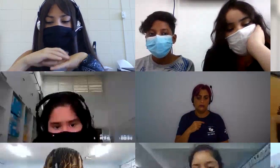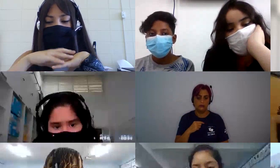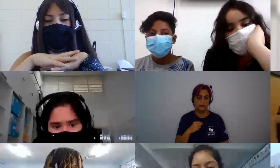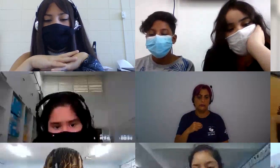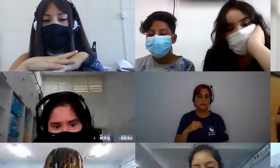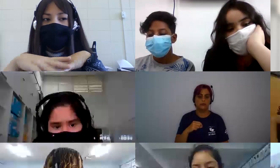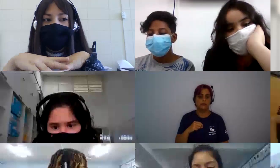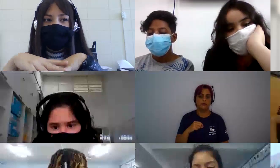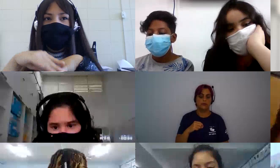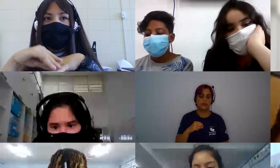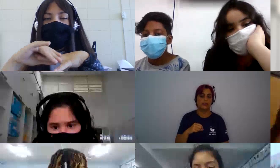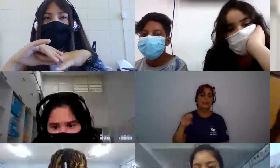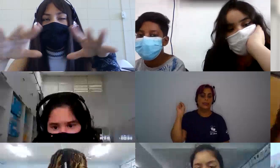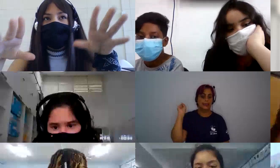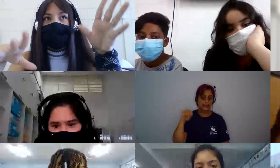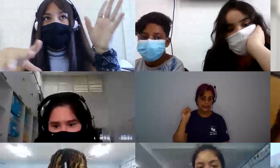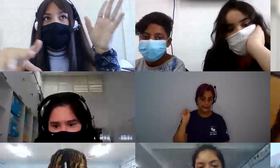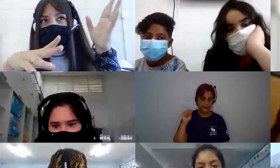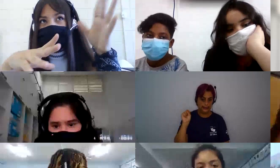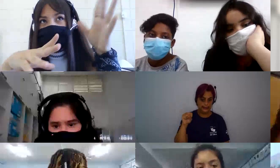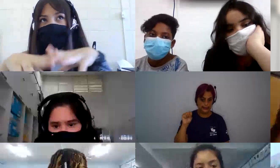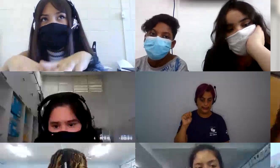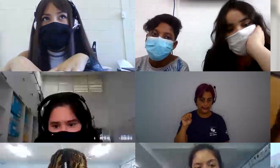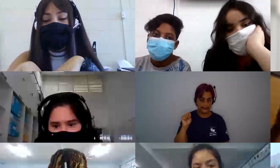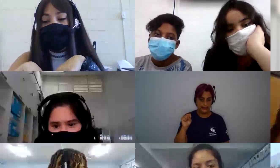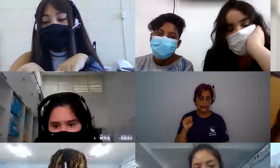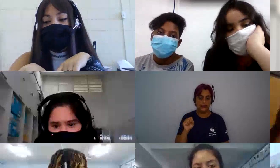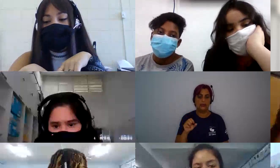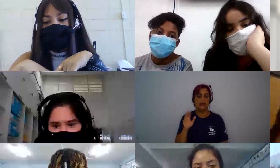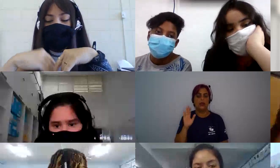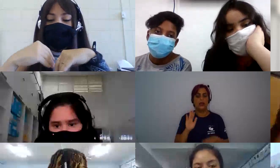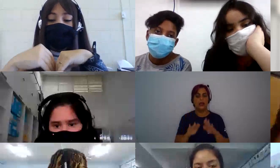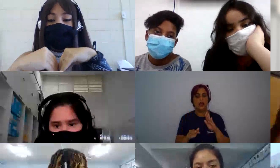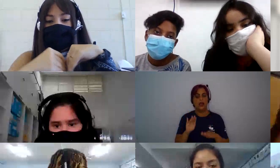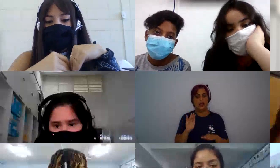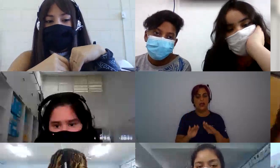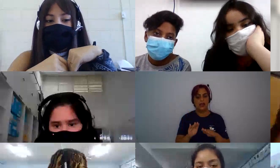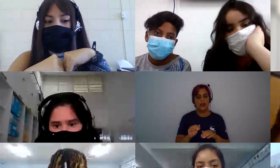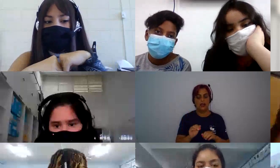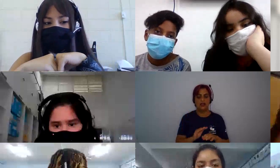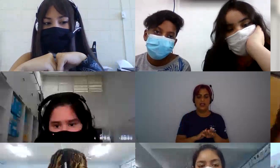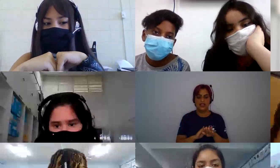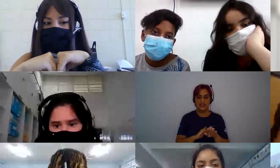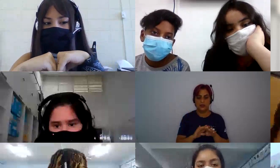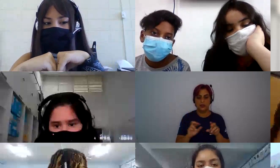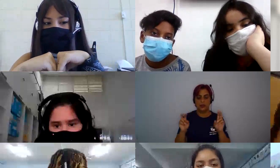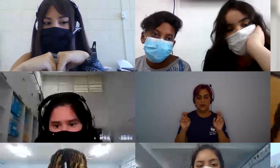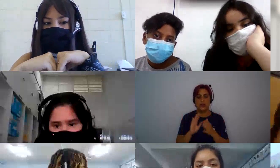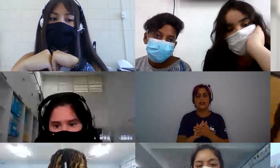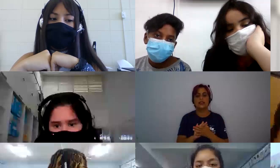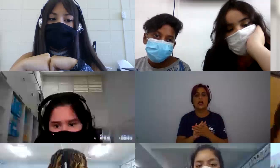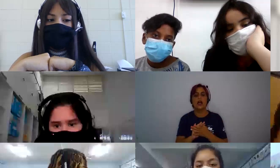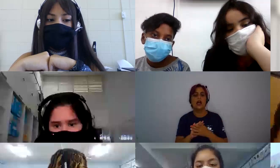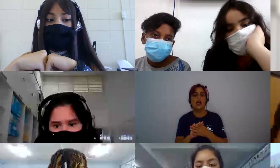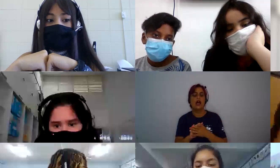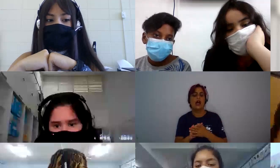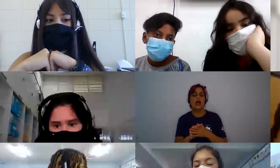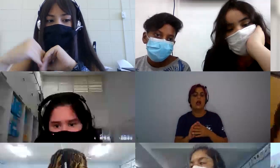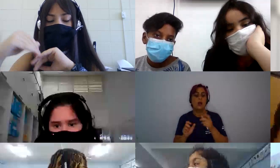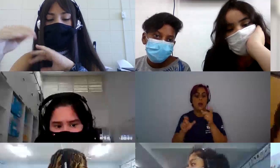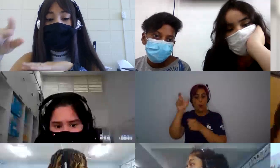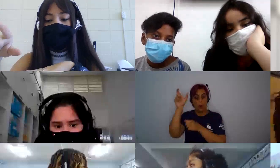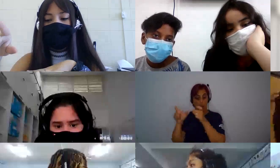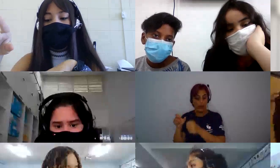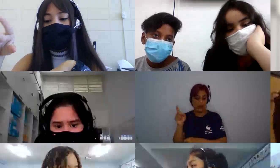Sim, sim. Na maior parte das vezes, costuma conversar sobre esses assuntos com pessoas que não sejam os